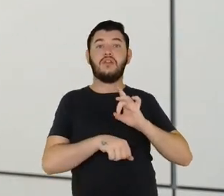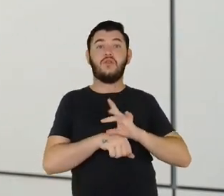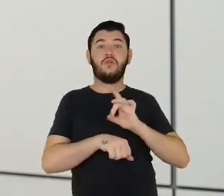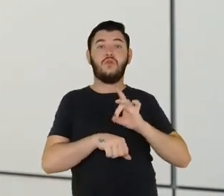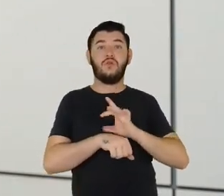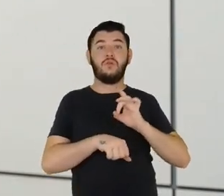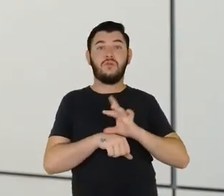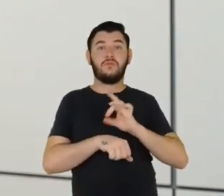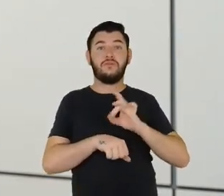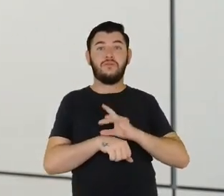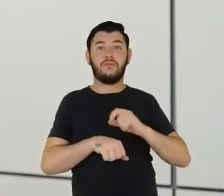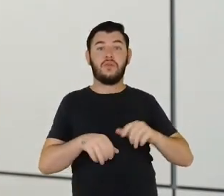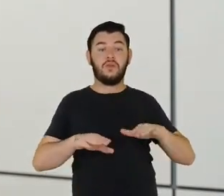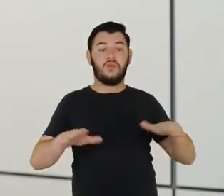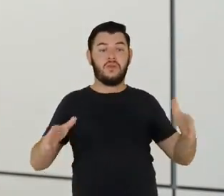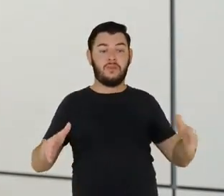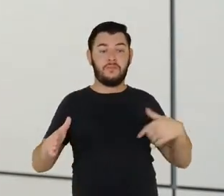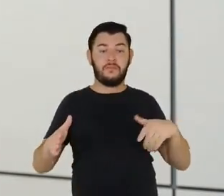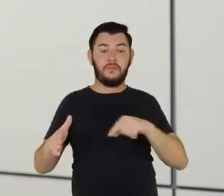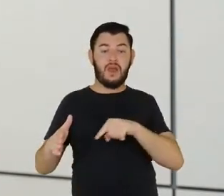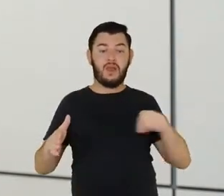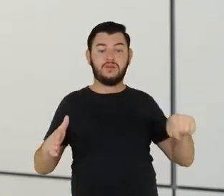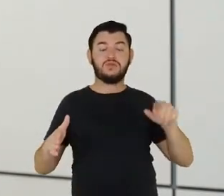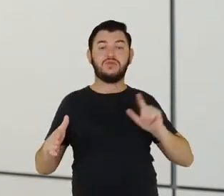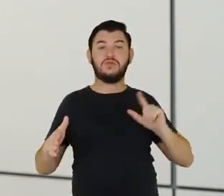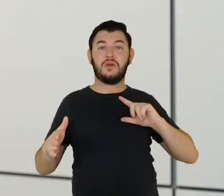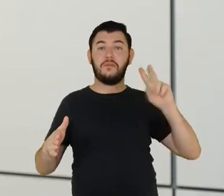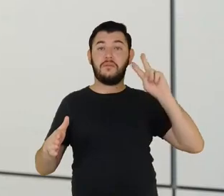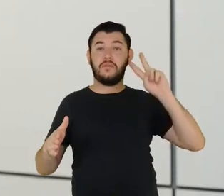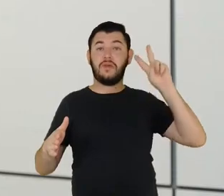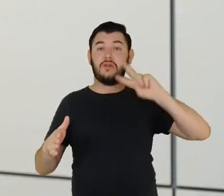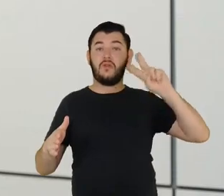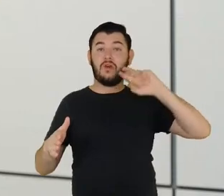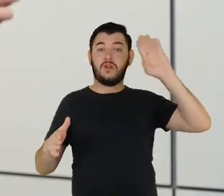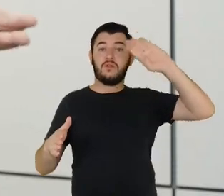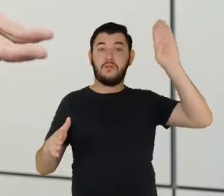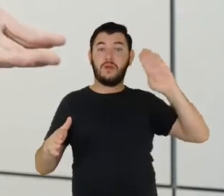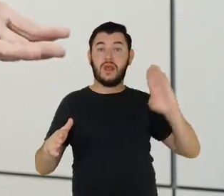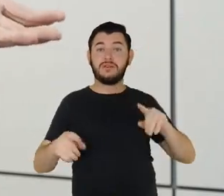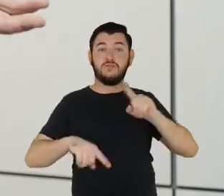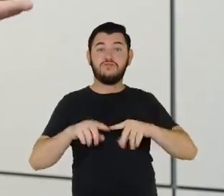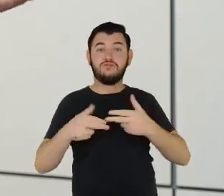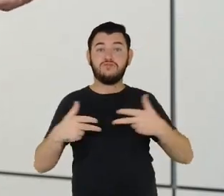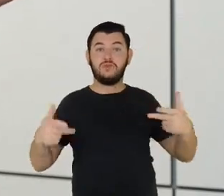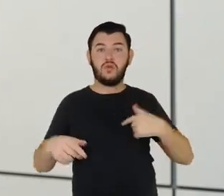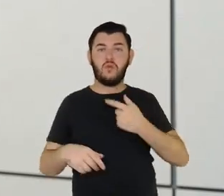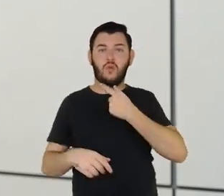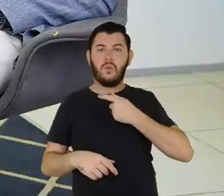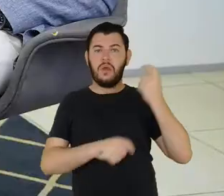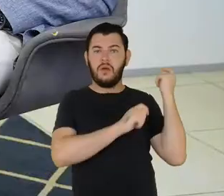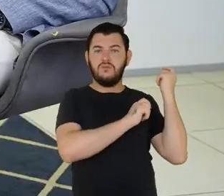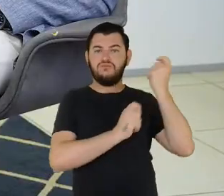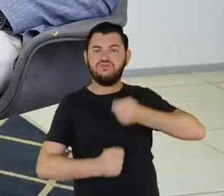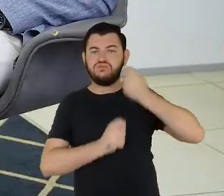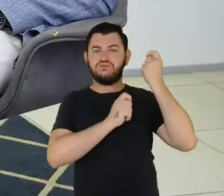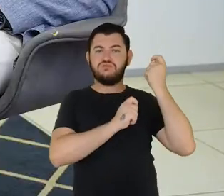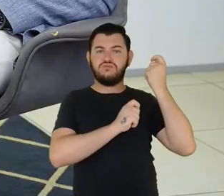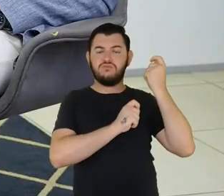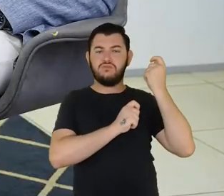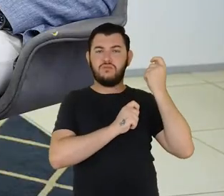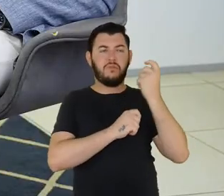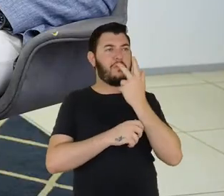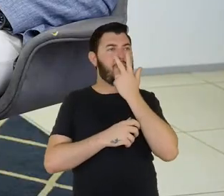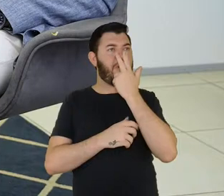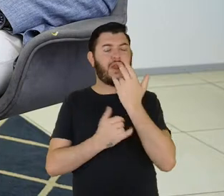da história do Brasil, e o cara passa e dá uma marretada naquilo como se fosse uma tampa de privada. É o desprezo, né,